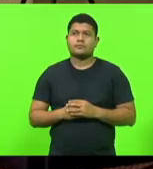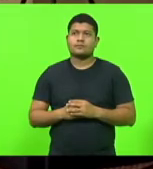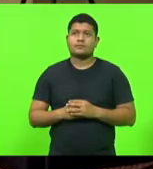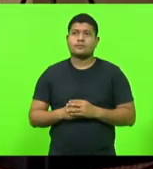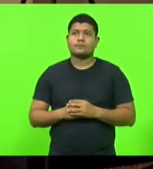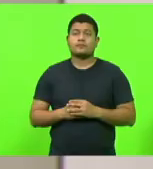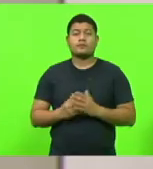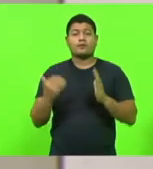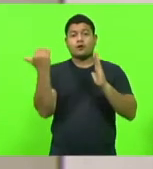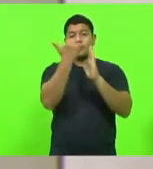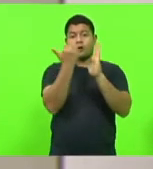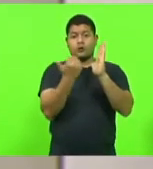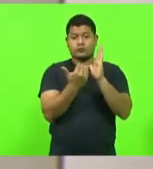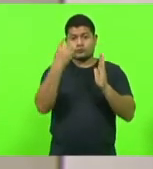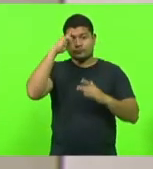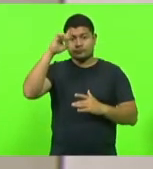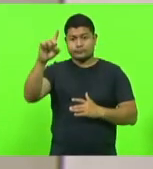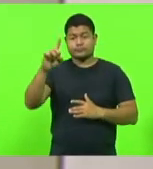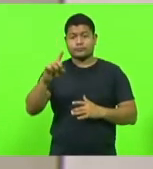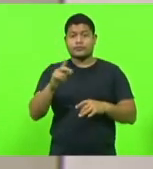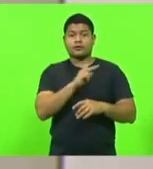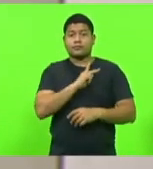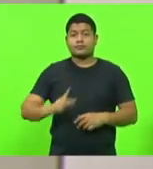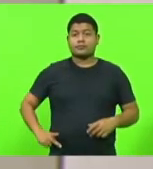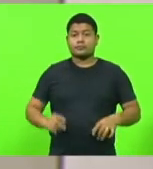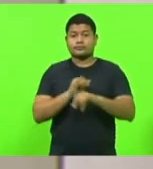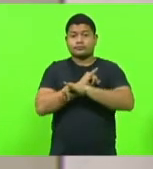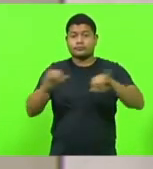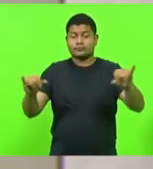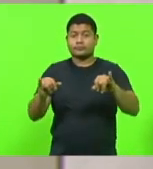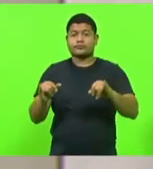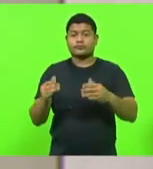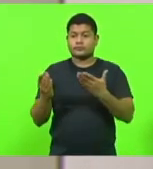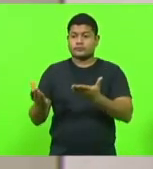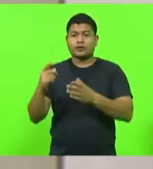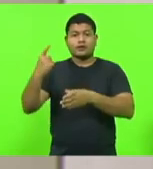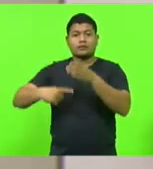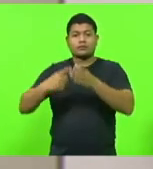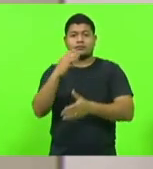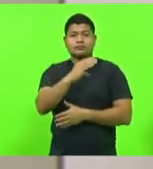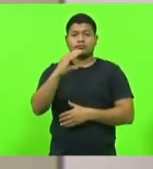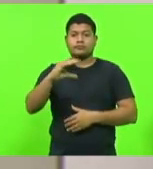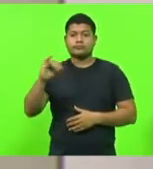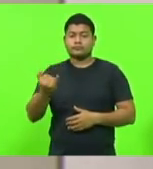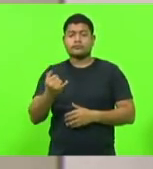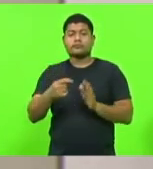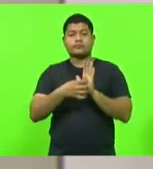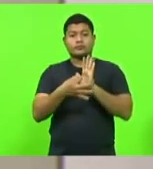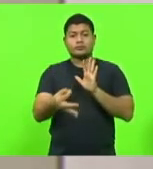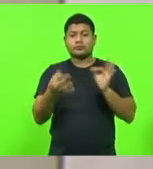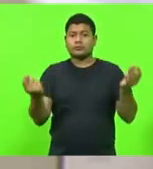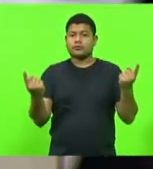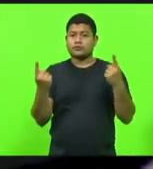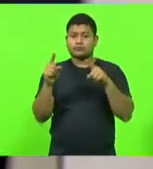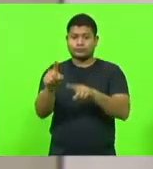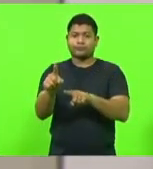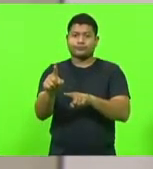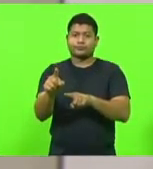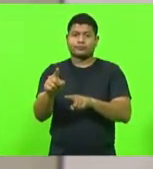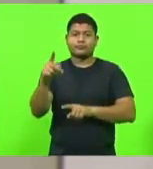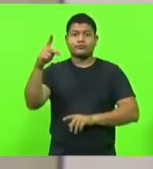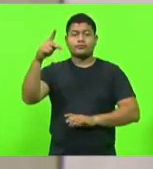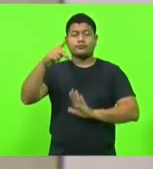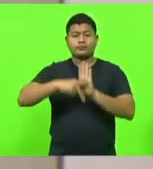Ordem do dia. A presidência comunica que a Comissão de Constituição e Justiça apresentou parecer contrário às